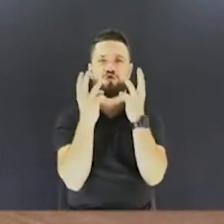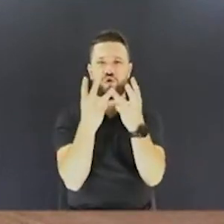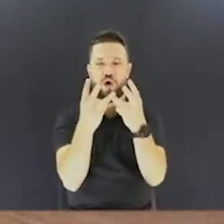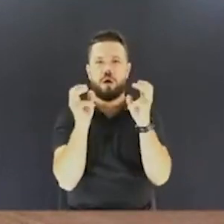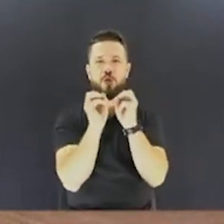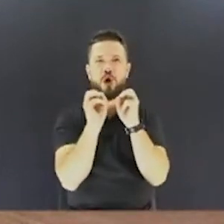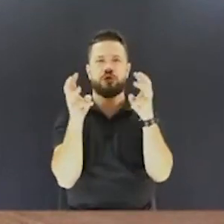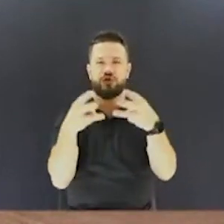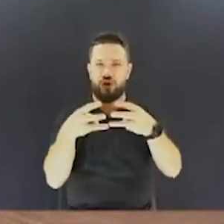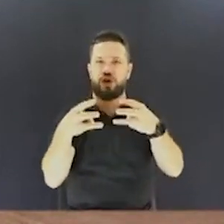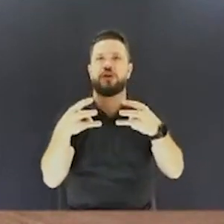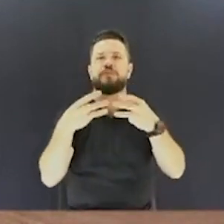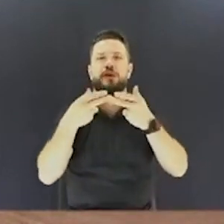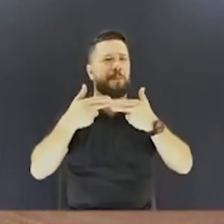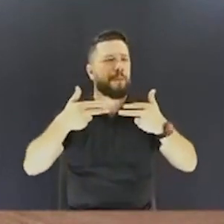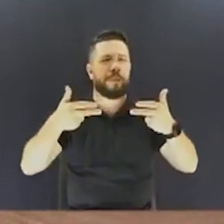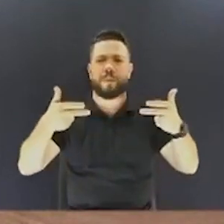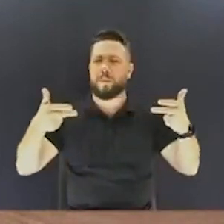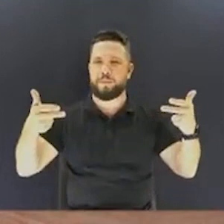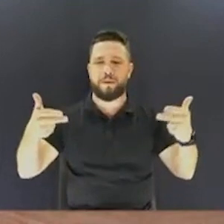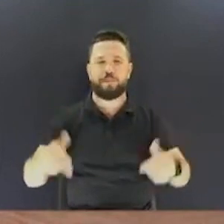seria informar a população